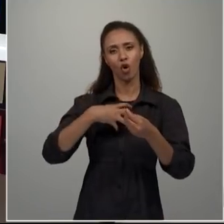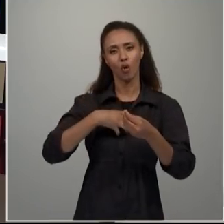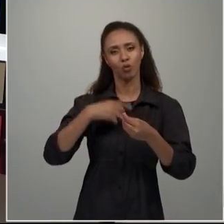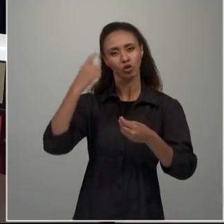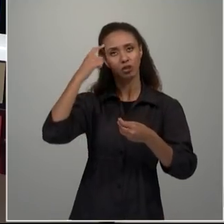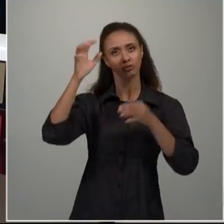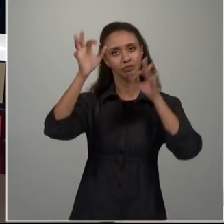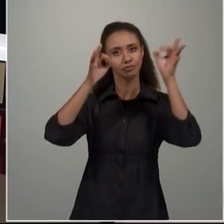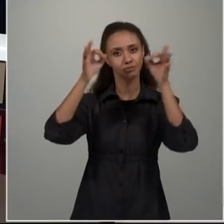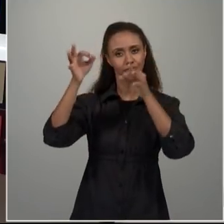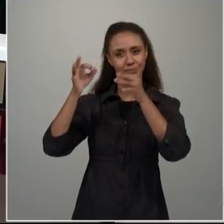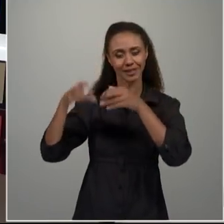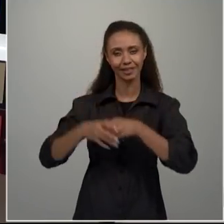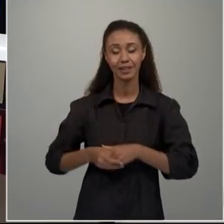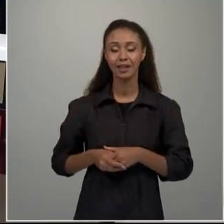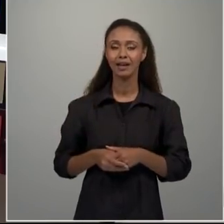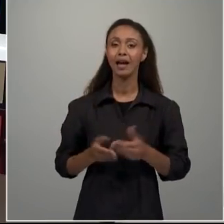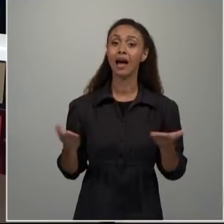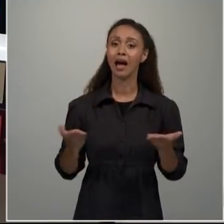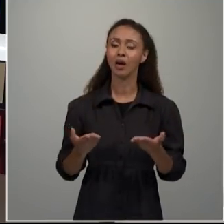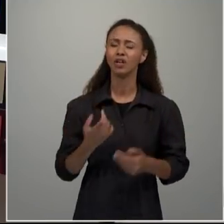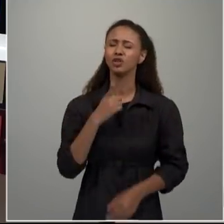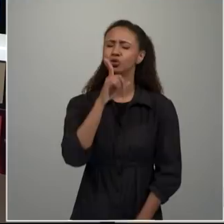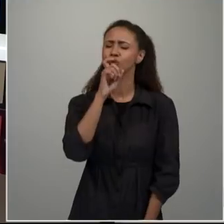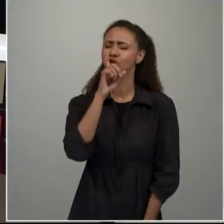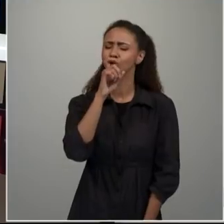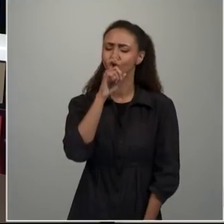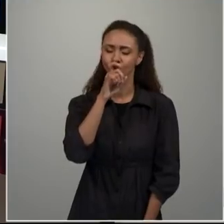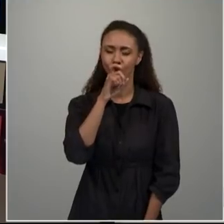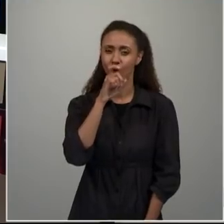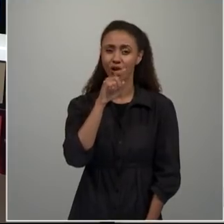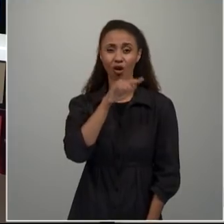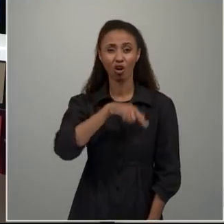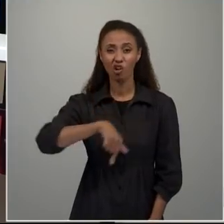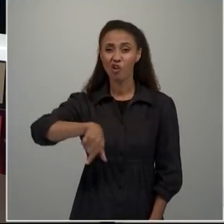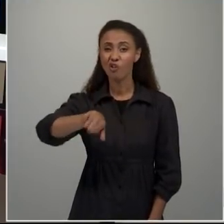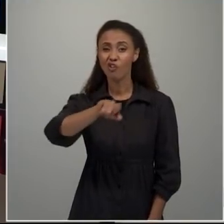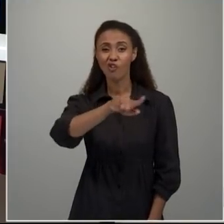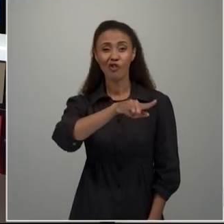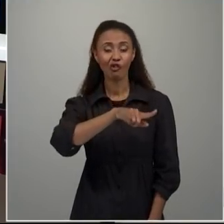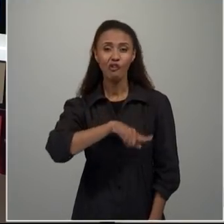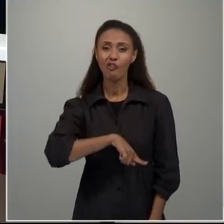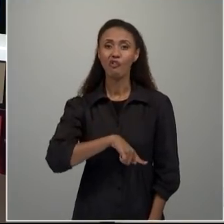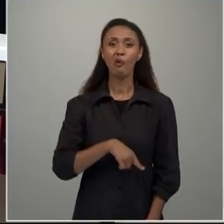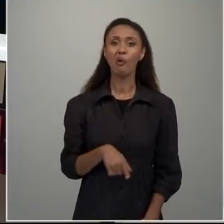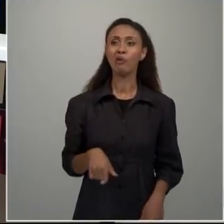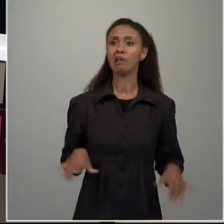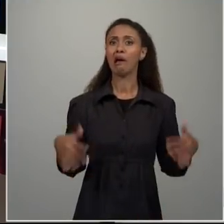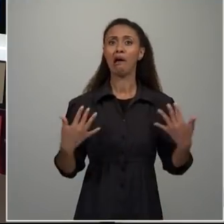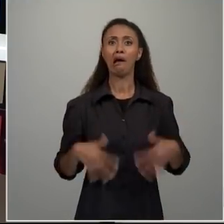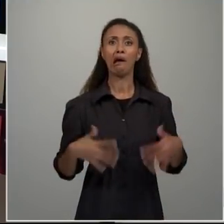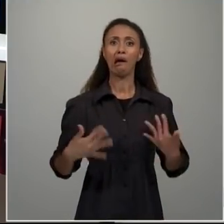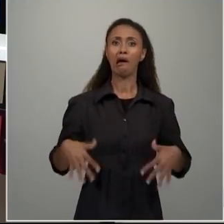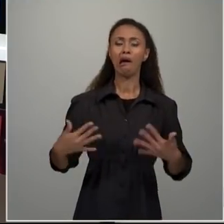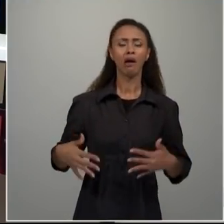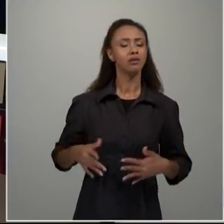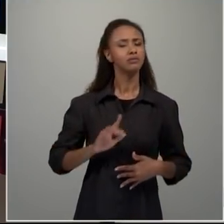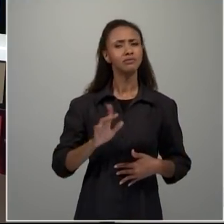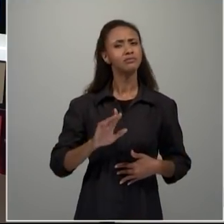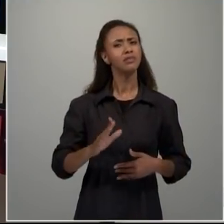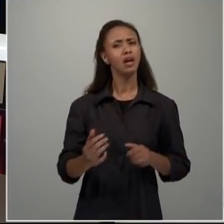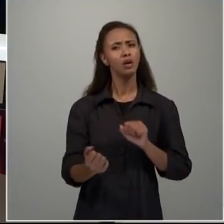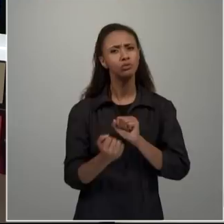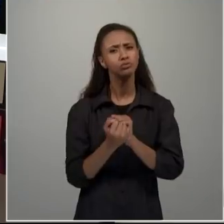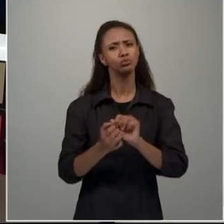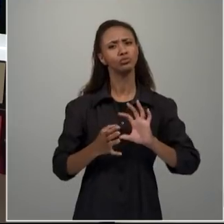agora juro por deus a gente não vai deixar ninguém de vocês a berlinda nem na corda bamba vamos praticar juntos tá